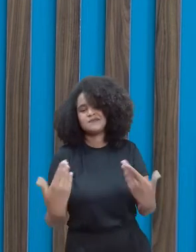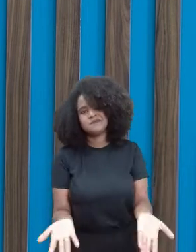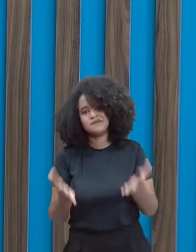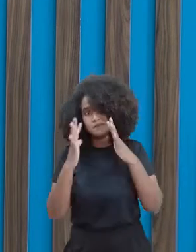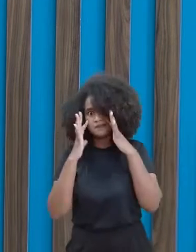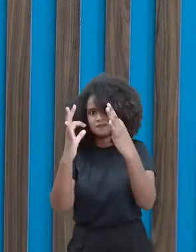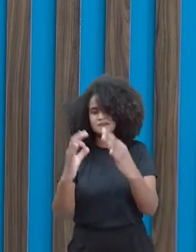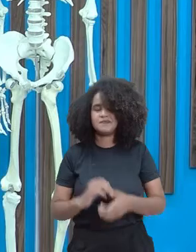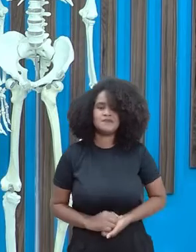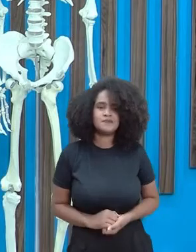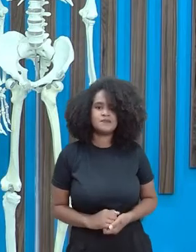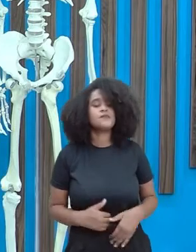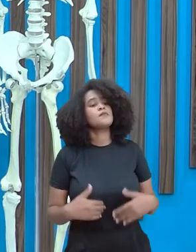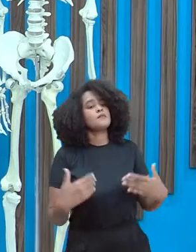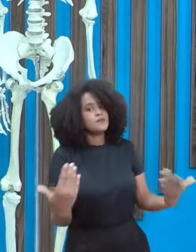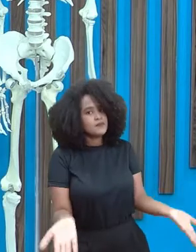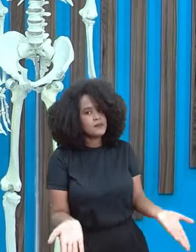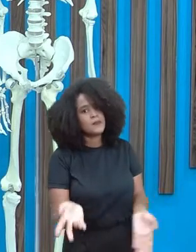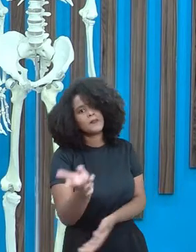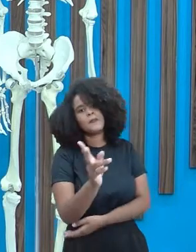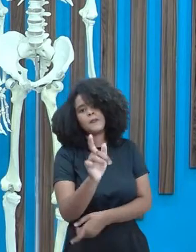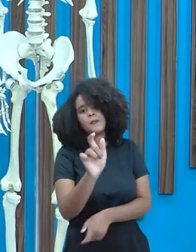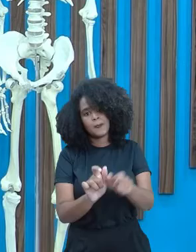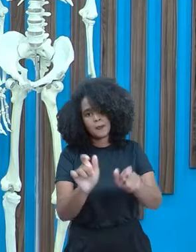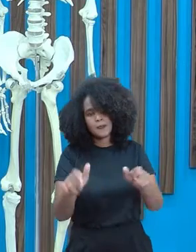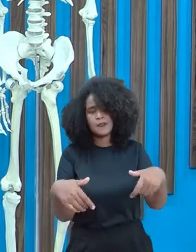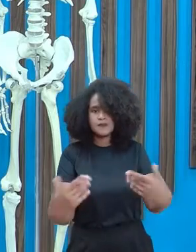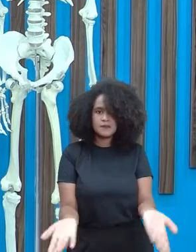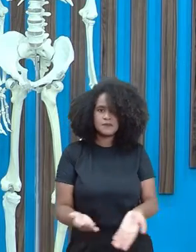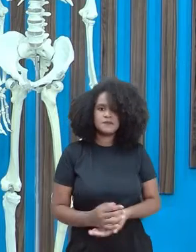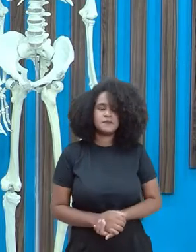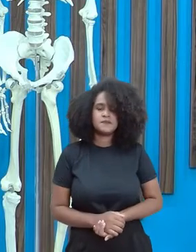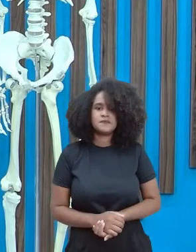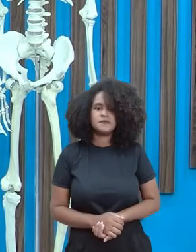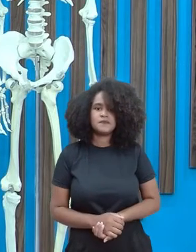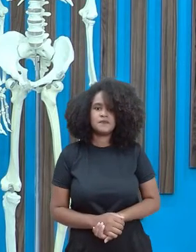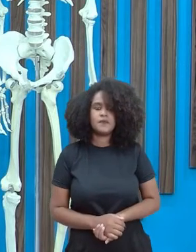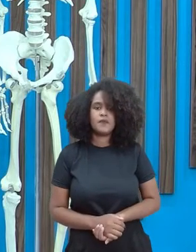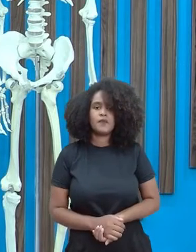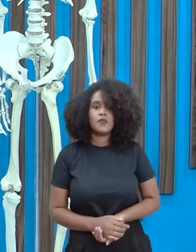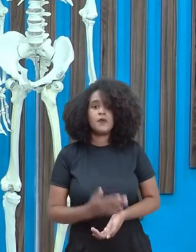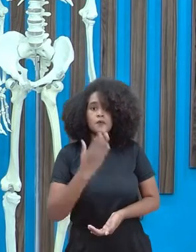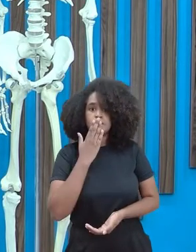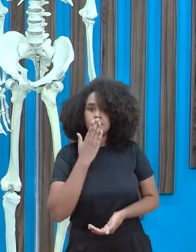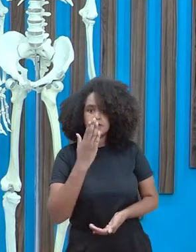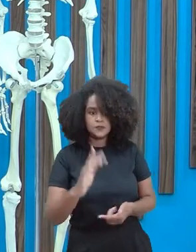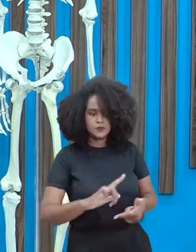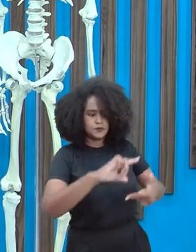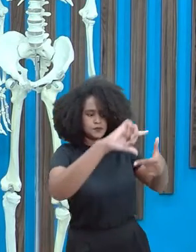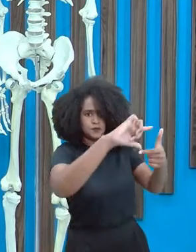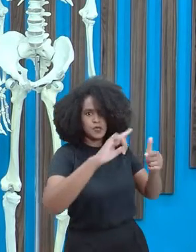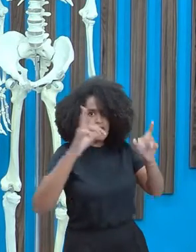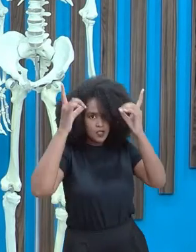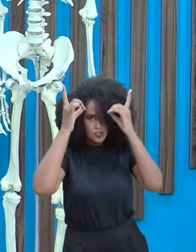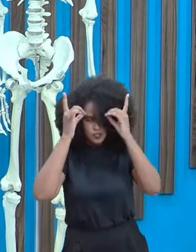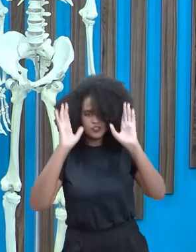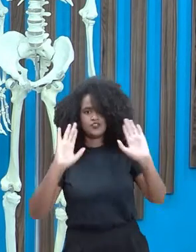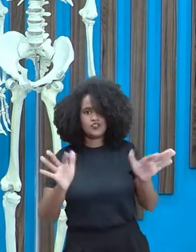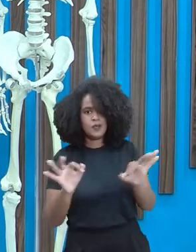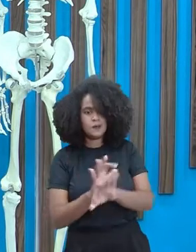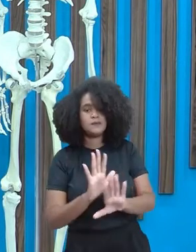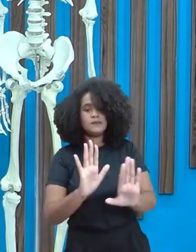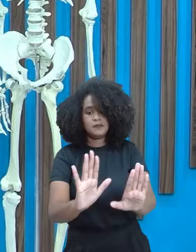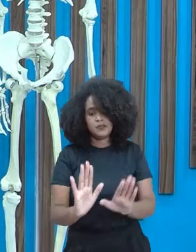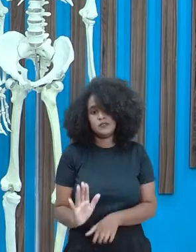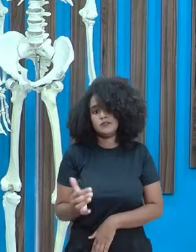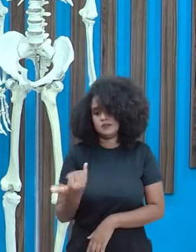aí atentos. Pois é, pessoal. Então, eu pedi para colocar o QR Code para Android, mas também